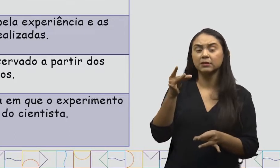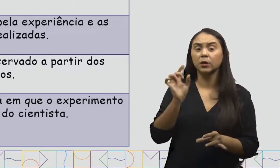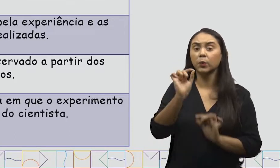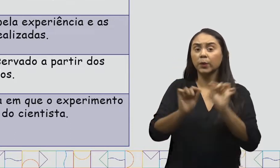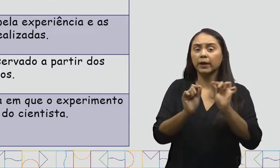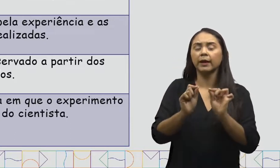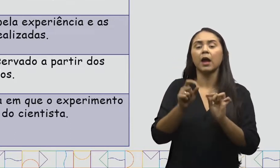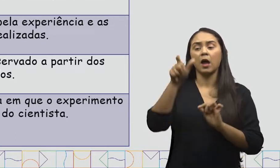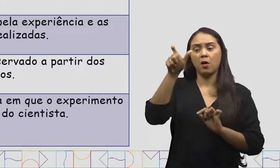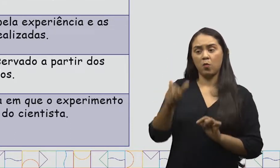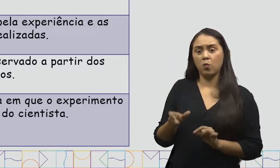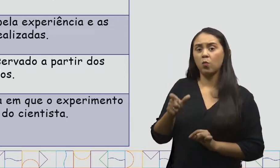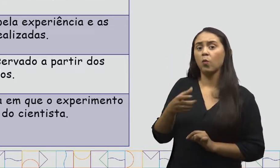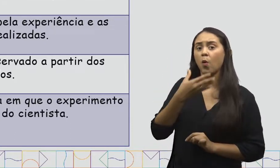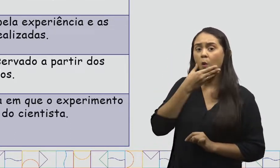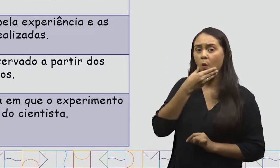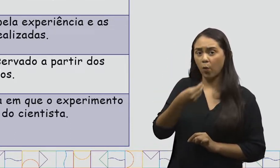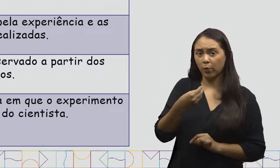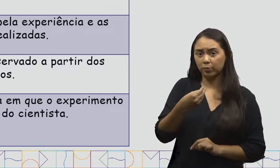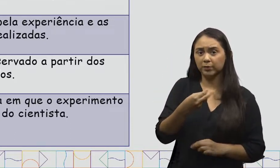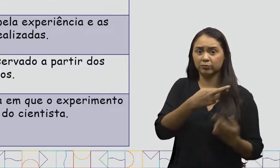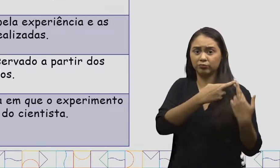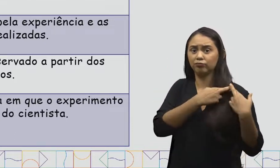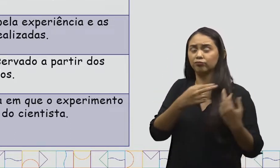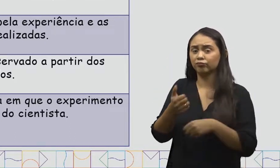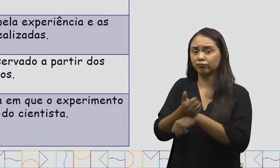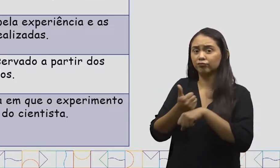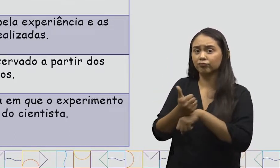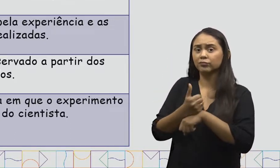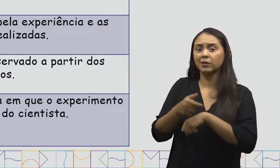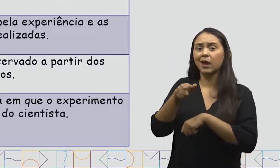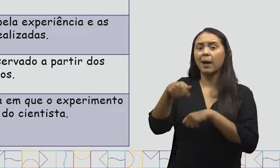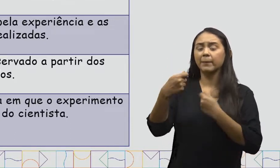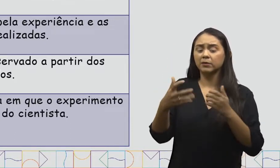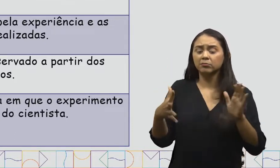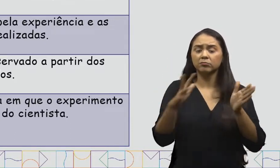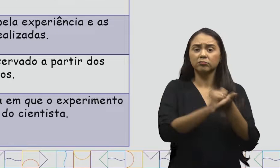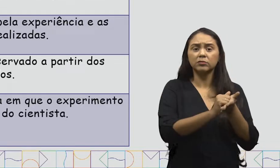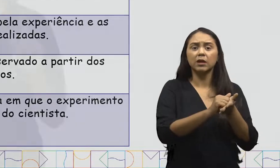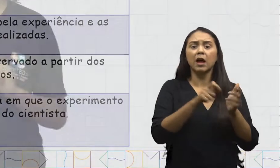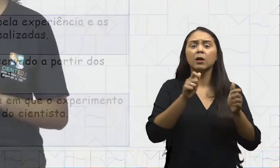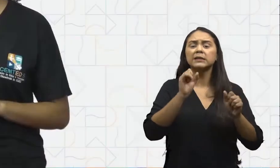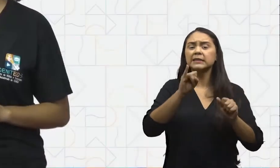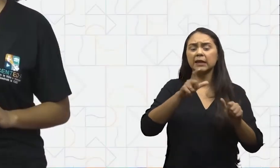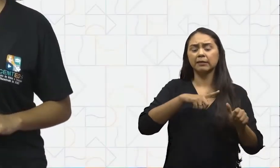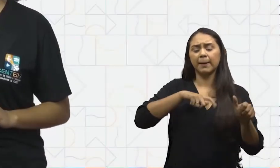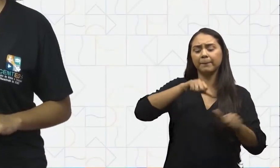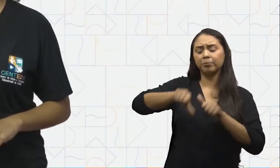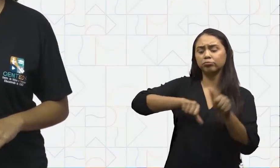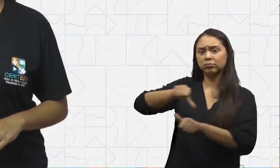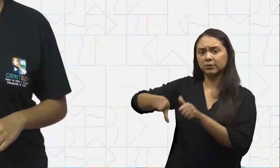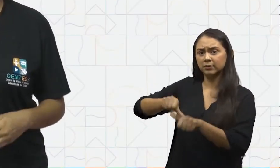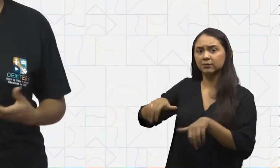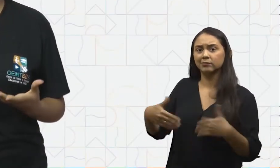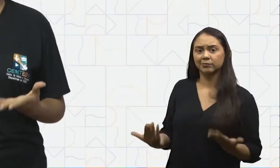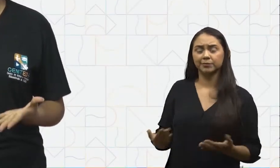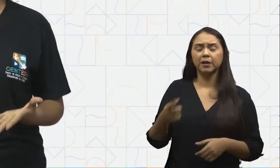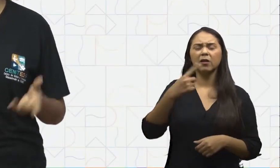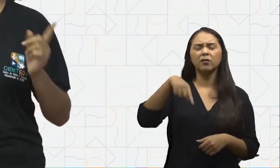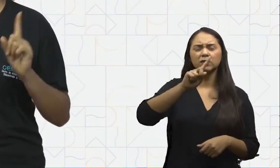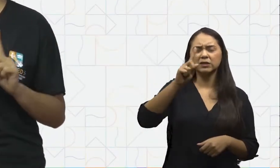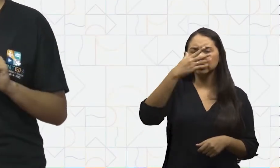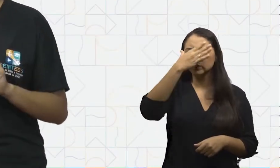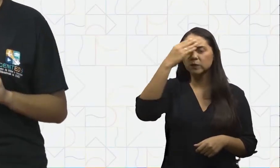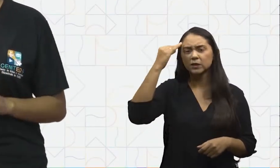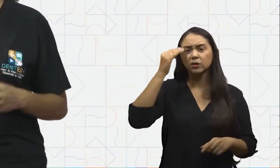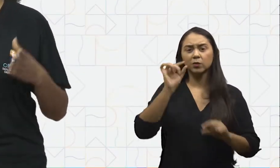pesquisador registre as modificações ocorridas ao longo de um determinado período de tempo. Não esqueça que existe uma marca